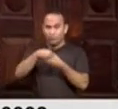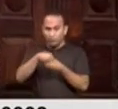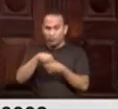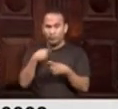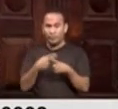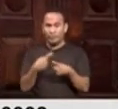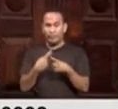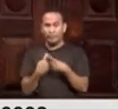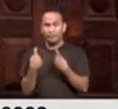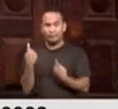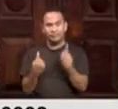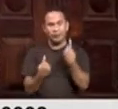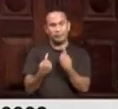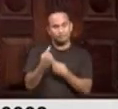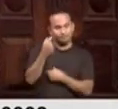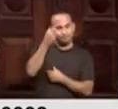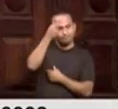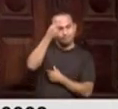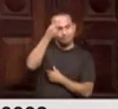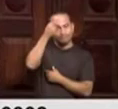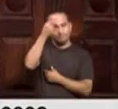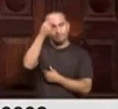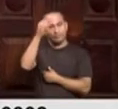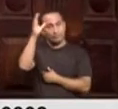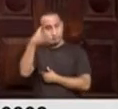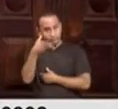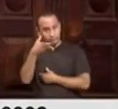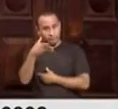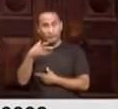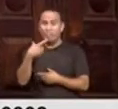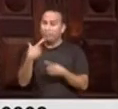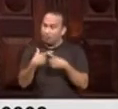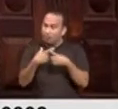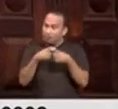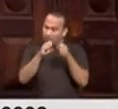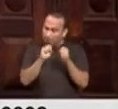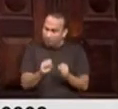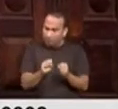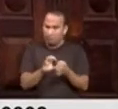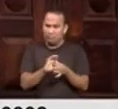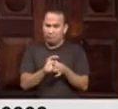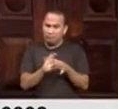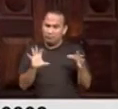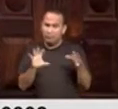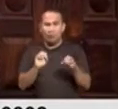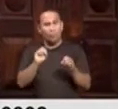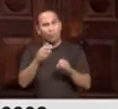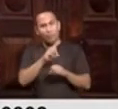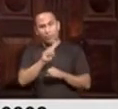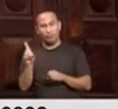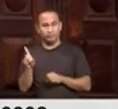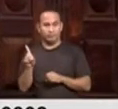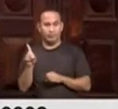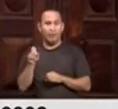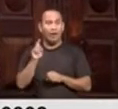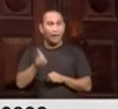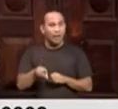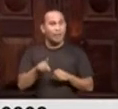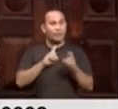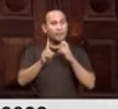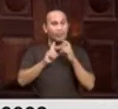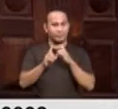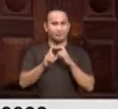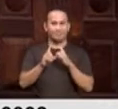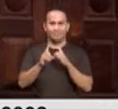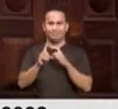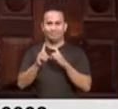cada consciência aqui determinar. Pode ser pela soltura ou não. Esse é o debate. Esse é o